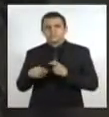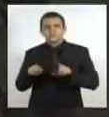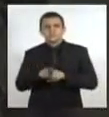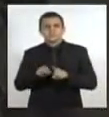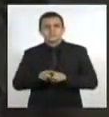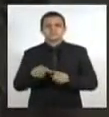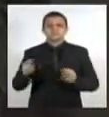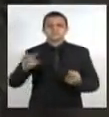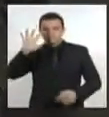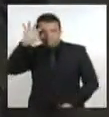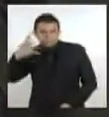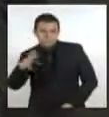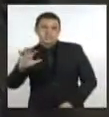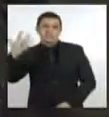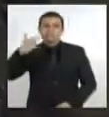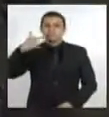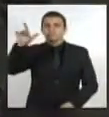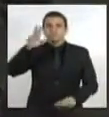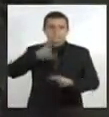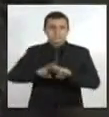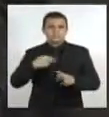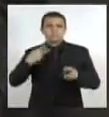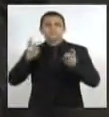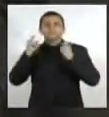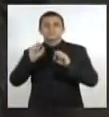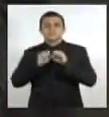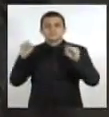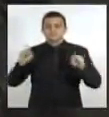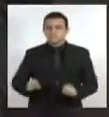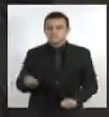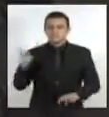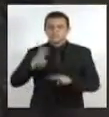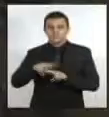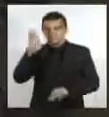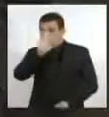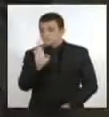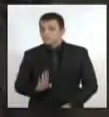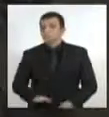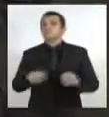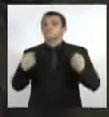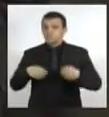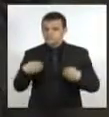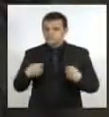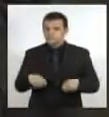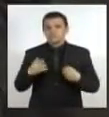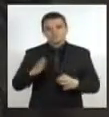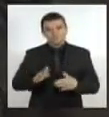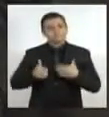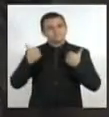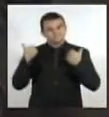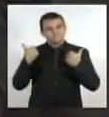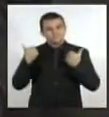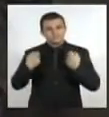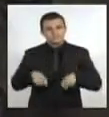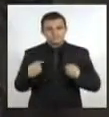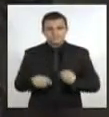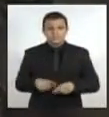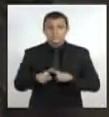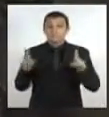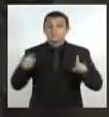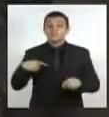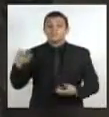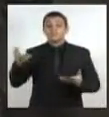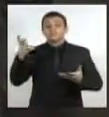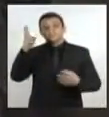nós percebemos que realmente o sistema penitenciário brasileiro precisa de melhorar e muito. Mas eu quero